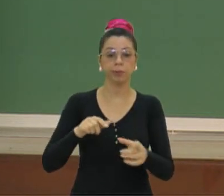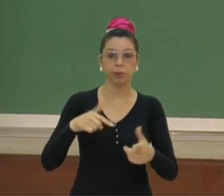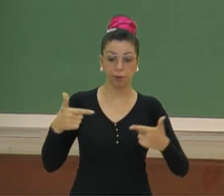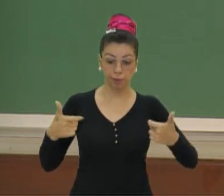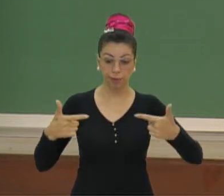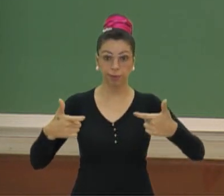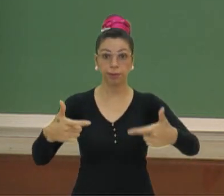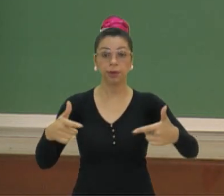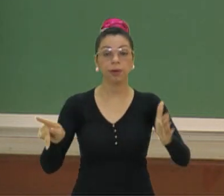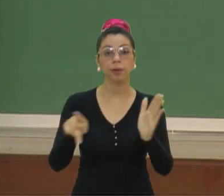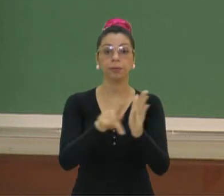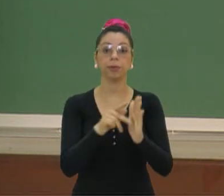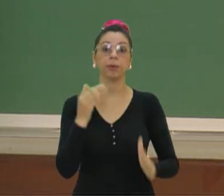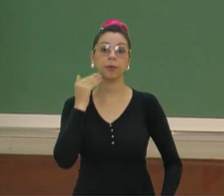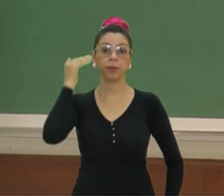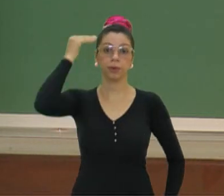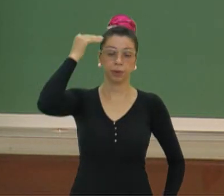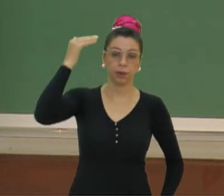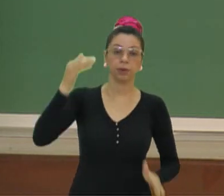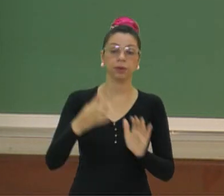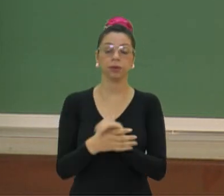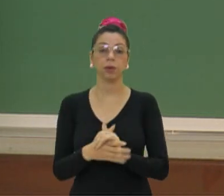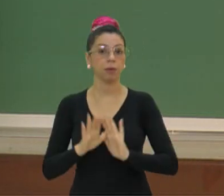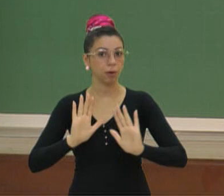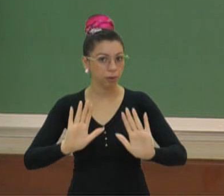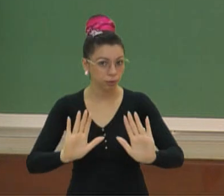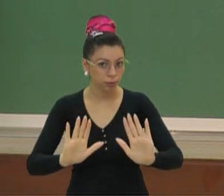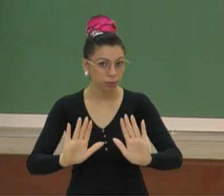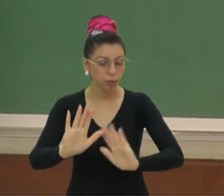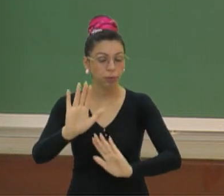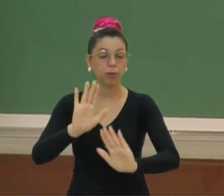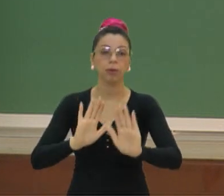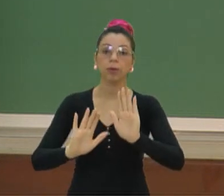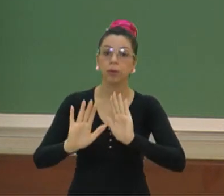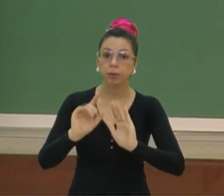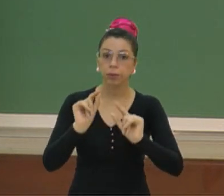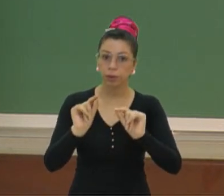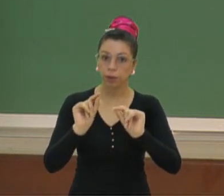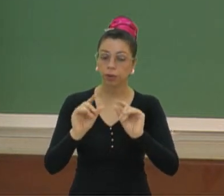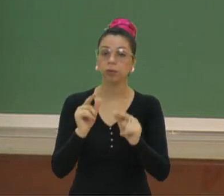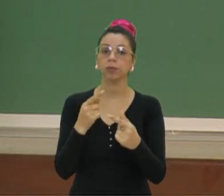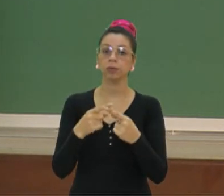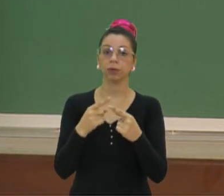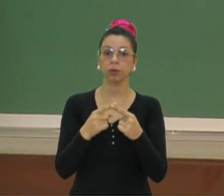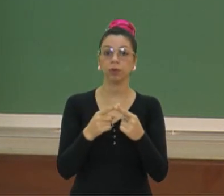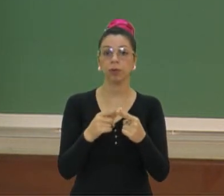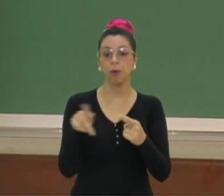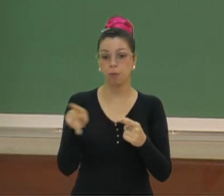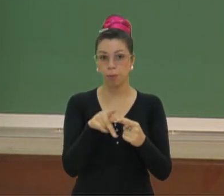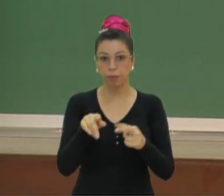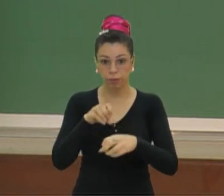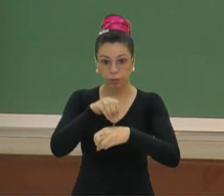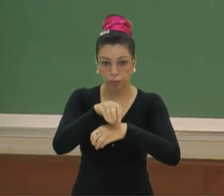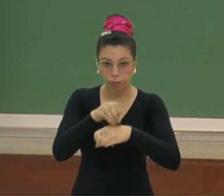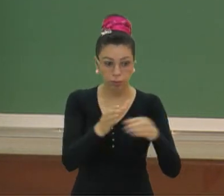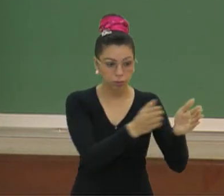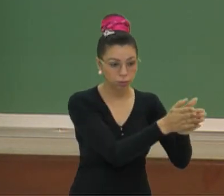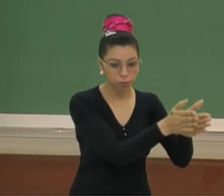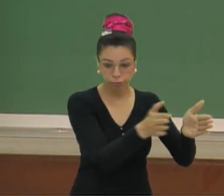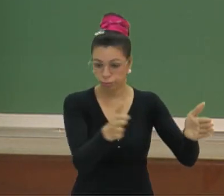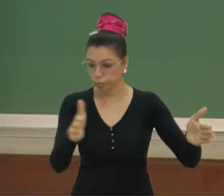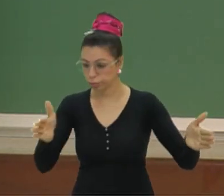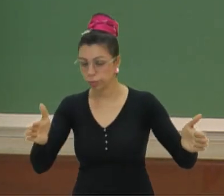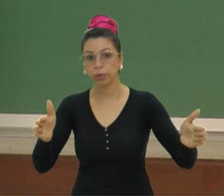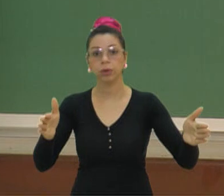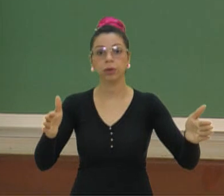agora voltamos à história do Brasil. Então não se perca. O professor comentou há pouco essa linha desde a proclamação da República